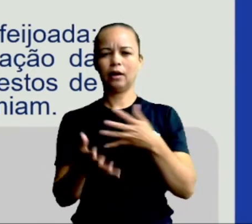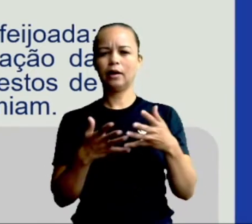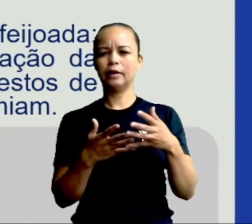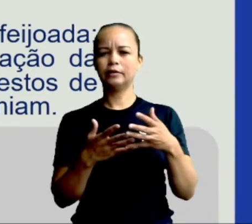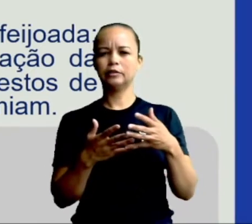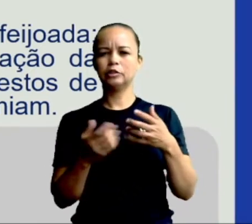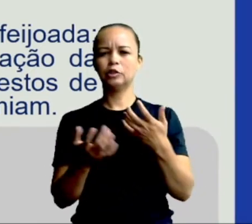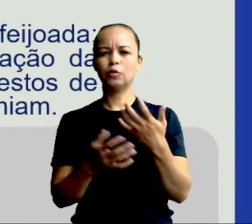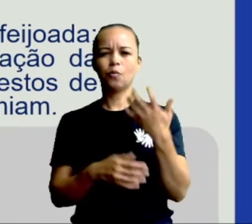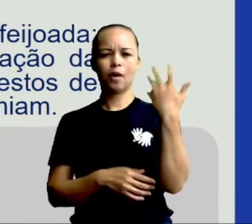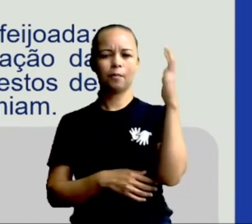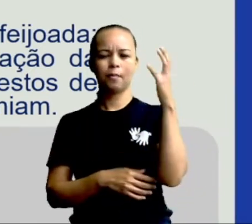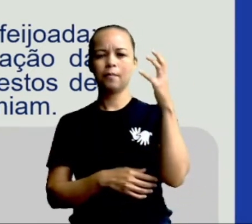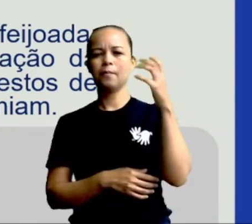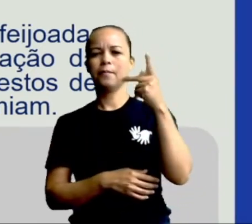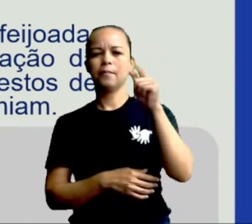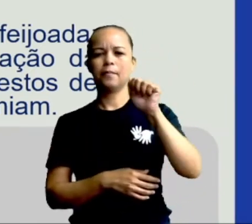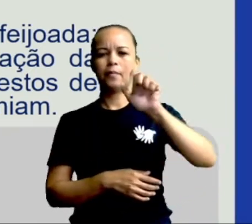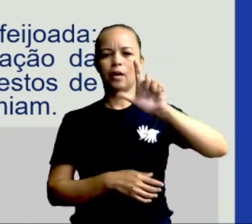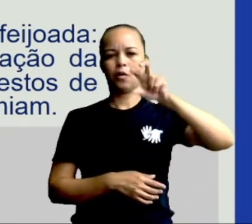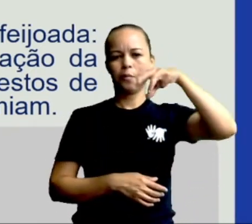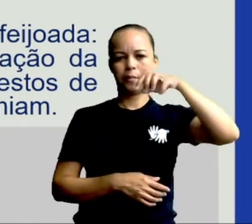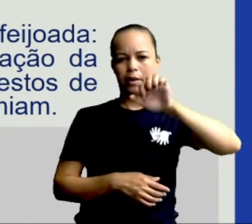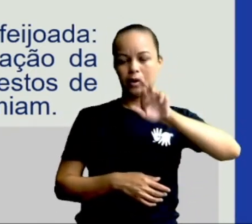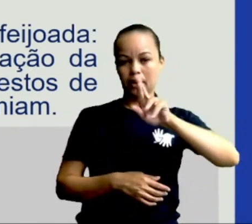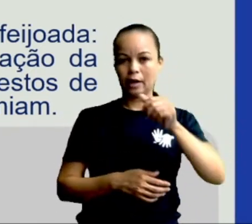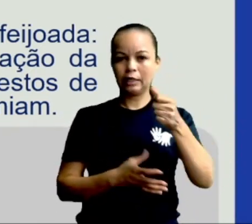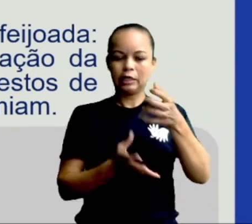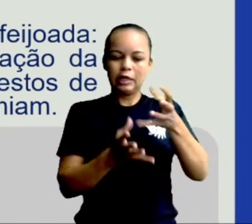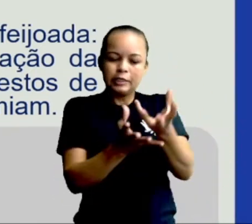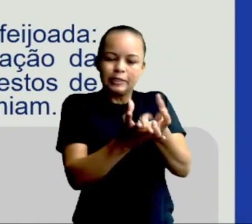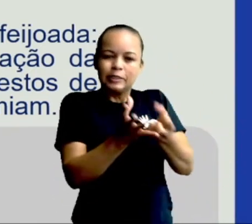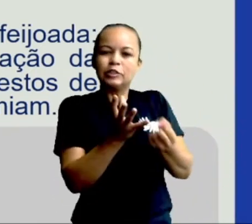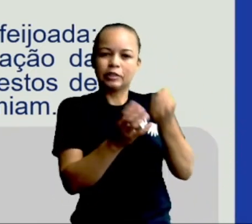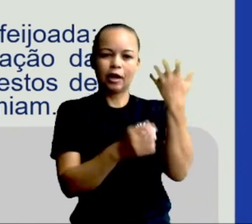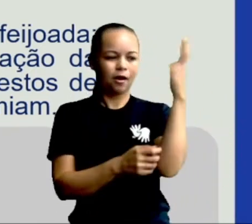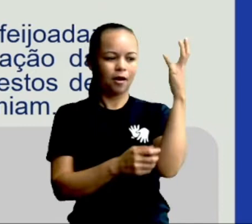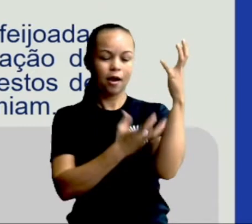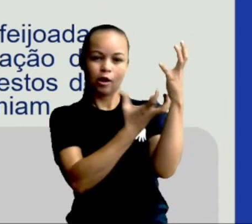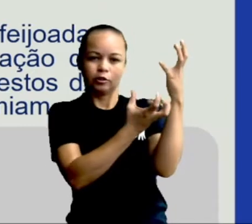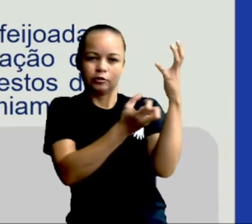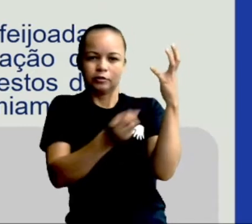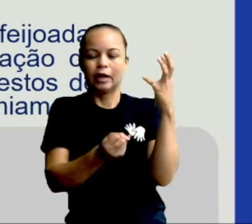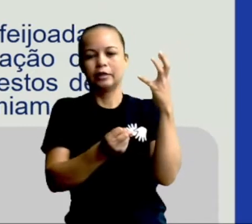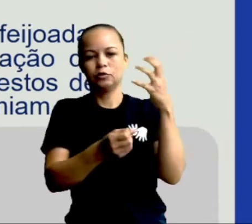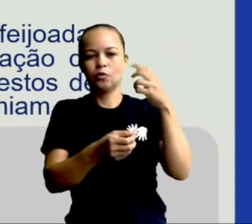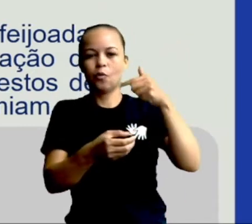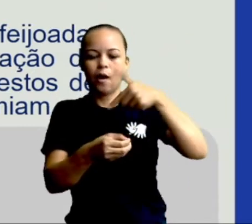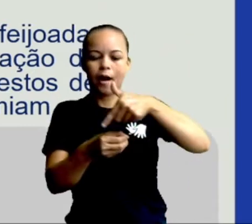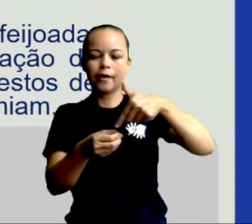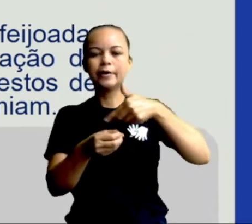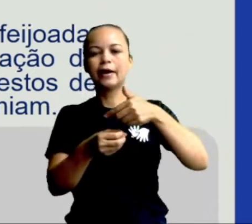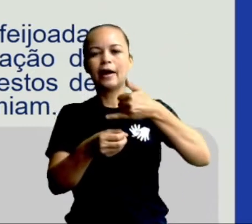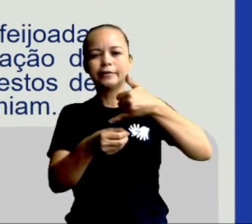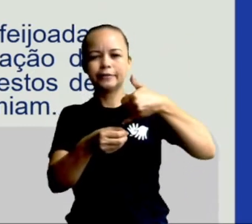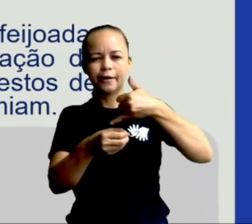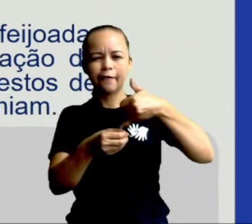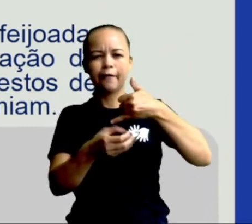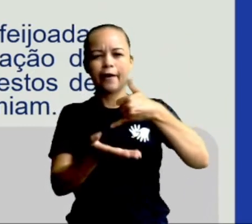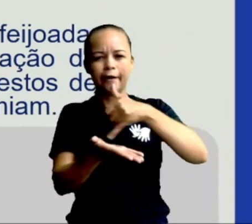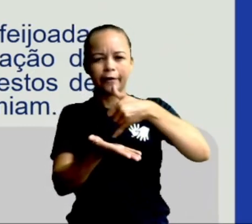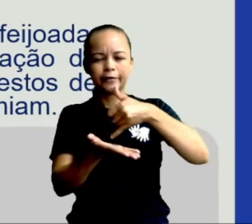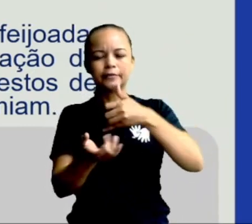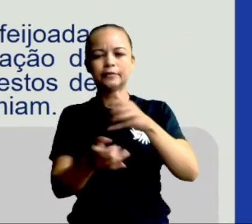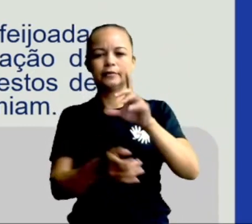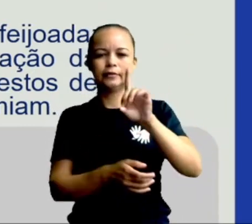de uma palmeira africana, da qual se extrai o azeite de dendê. O azeite de dendê a gente coloca geralmente na muqueca, né? Mas